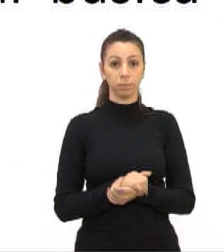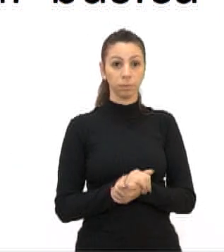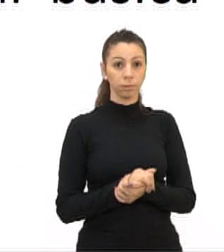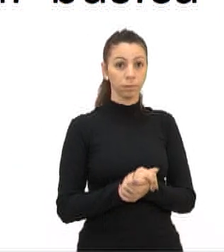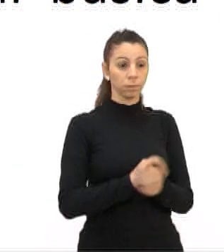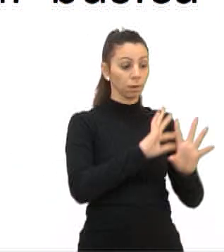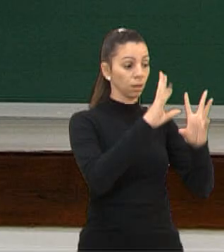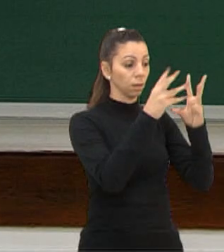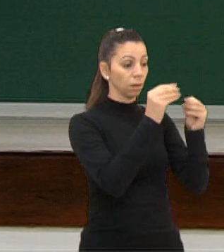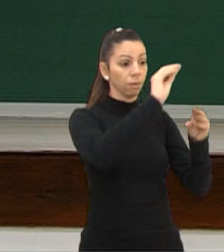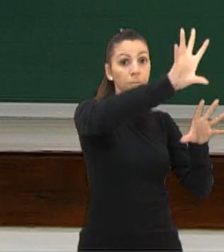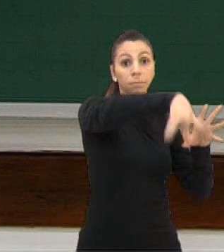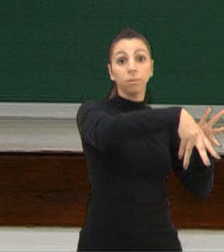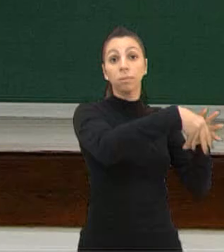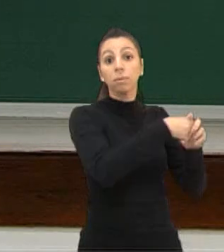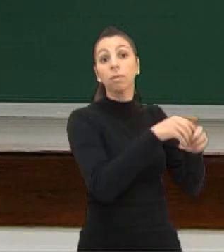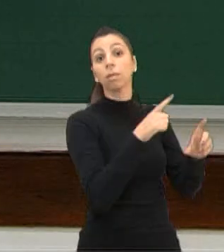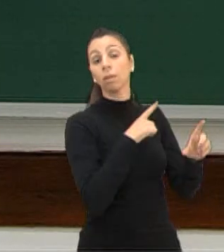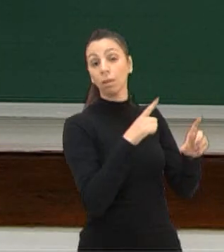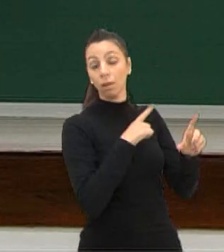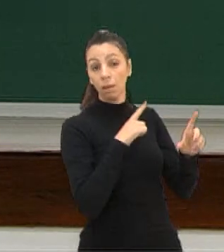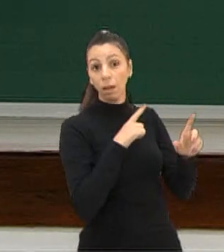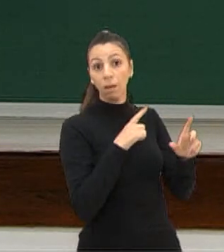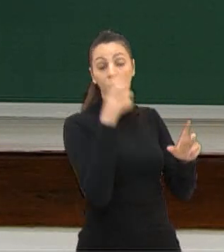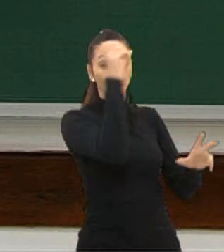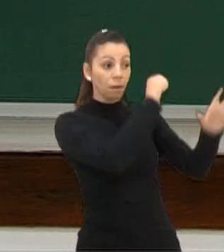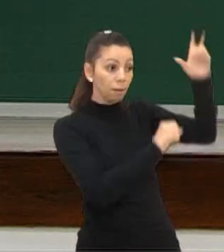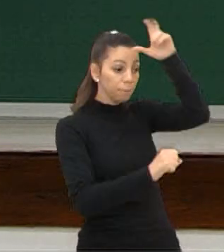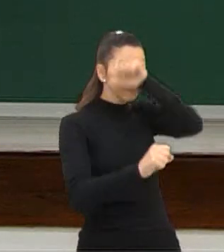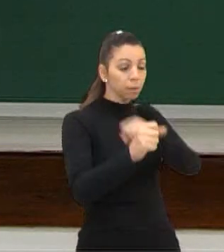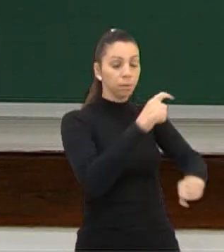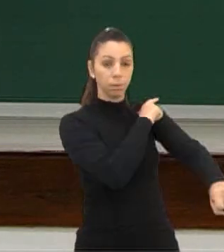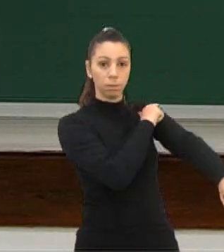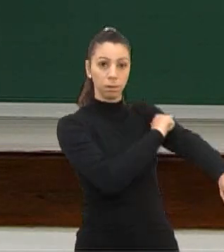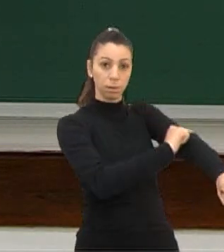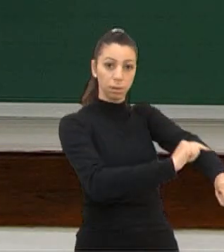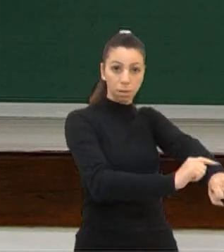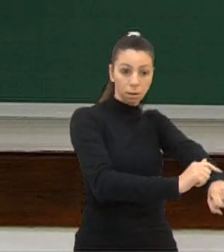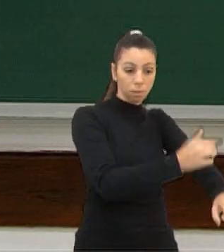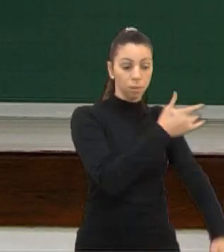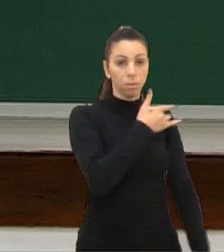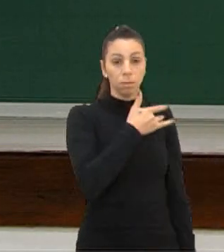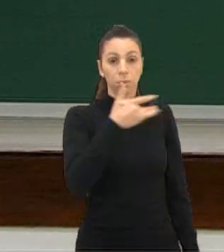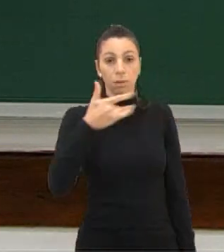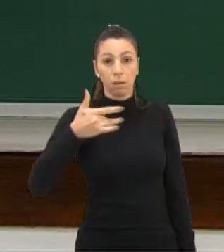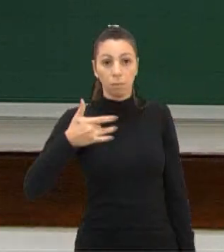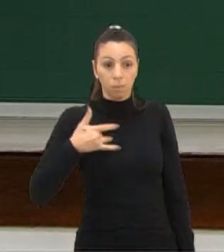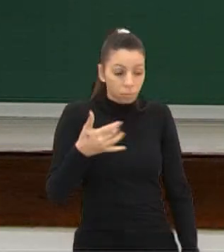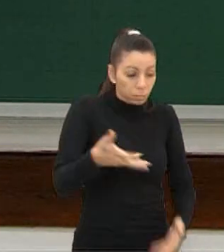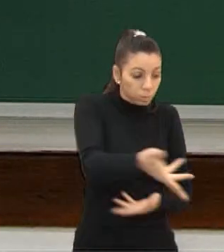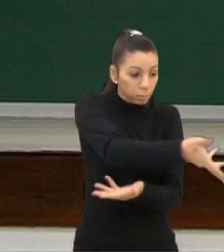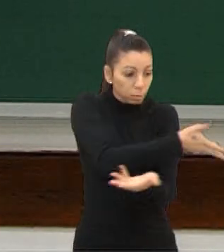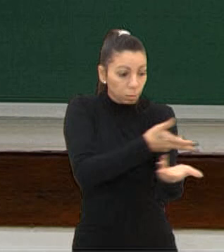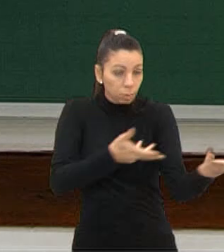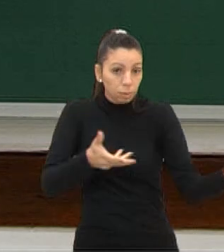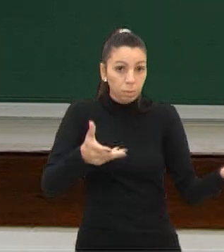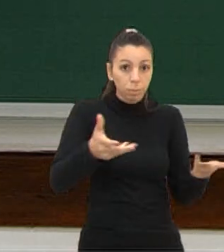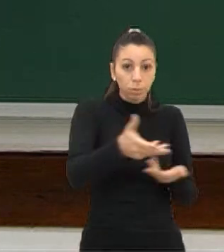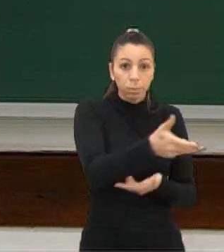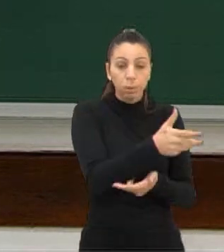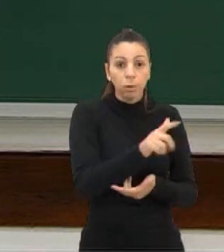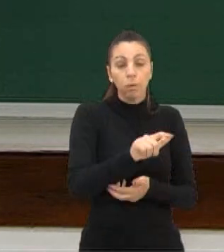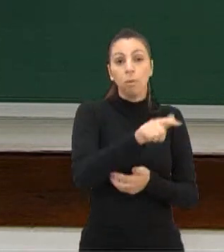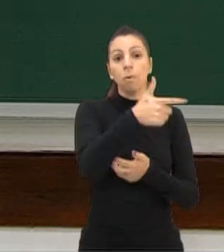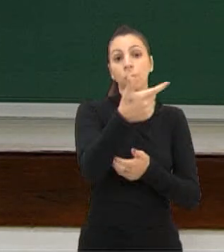sociais. Da educação, da higiene, da convivência com o próximo.